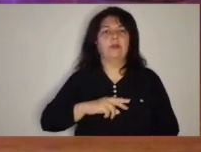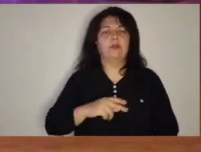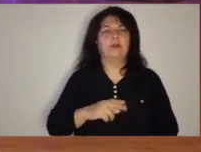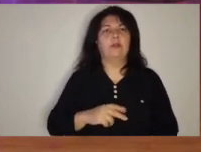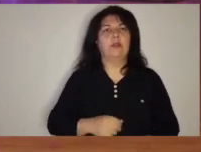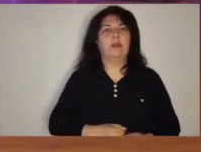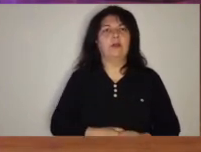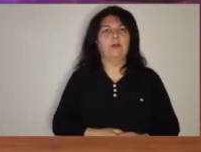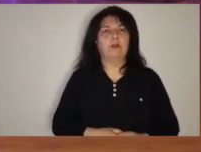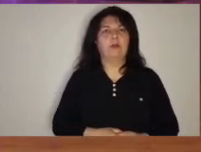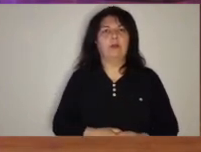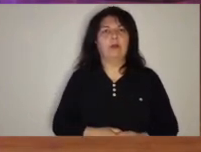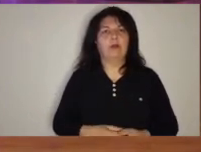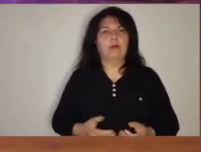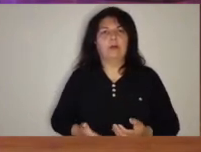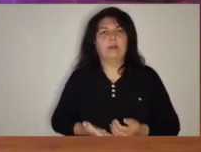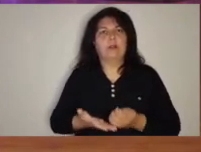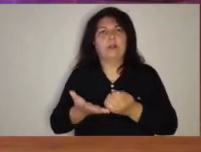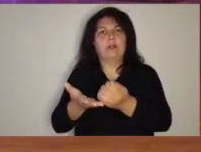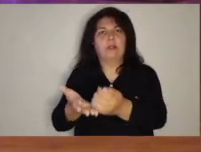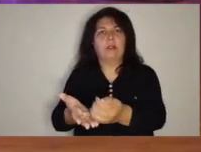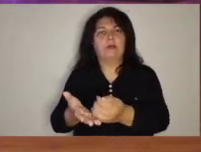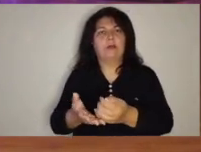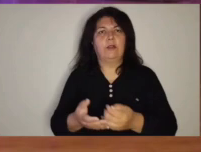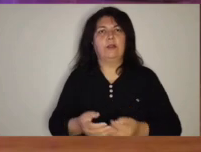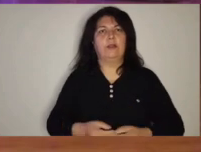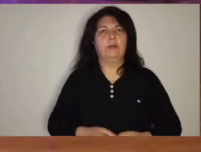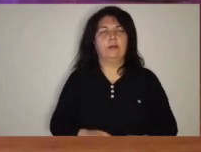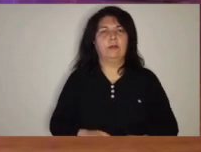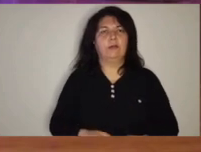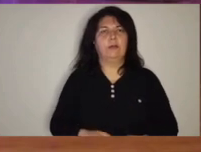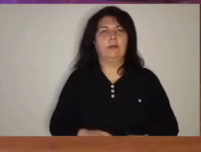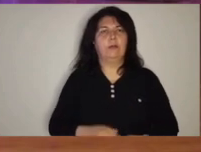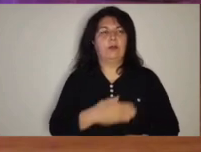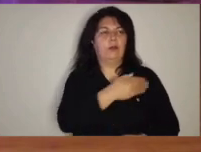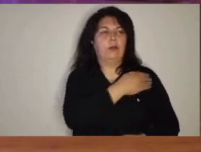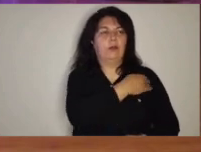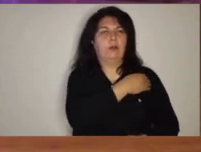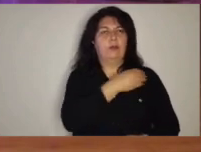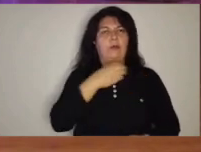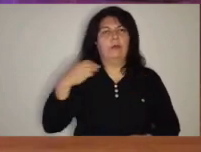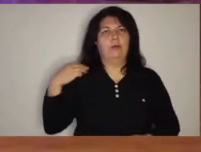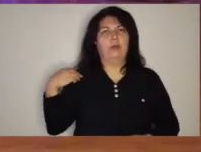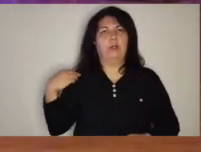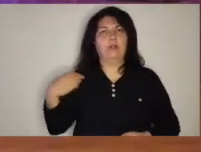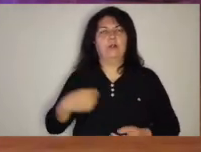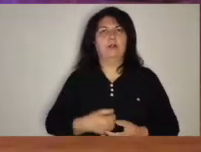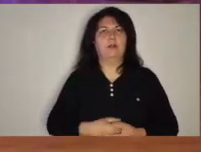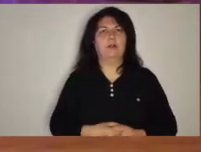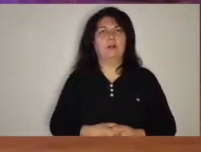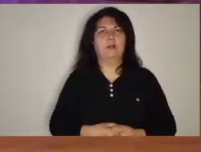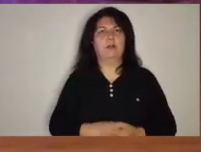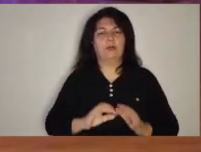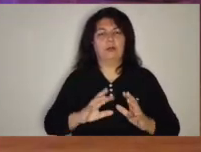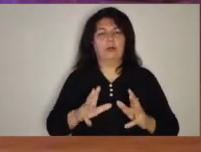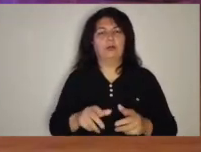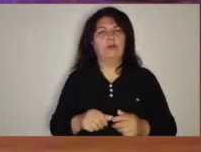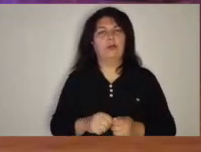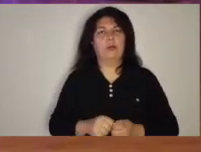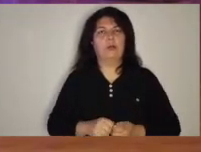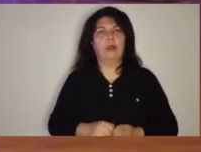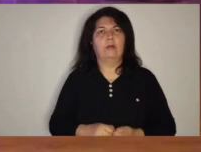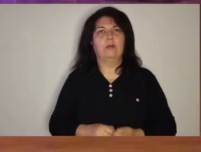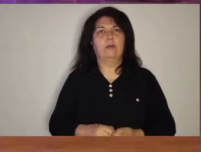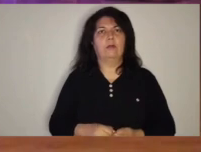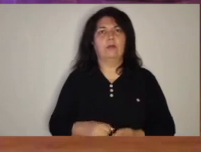foram dos filhos de Obed. Ele, seus filhos e seus irmãos, homens valentes de força para o